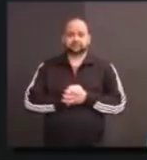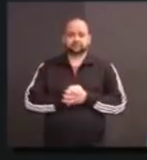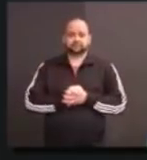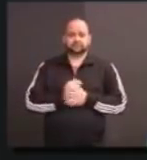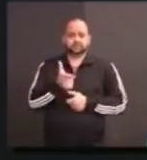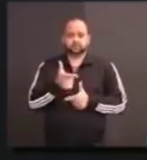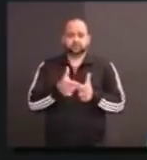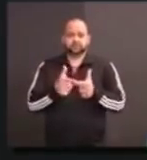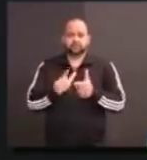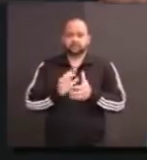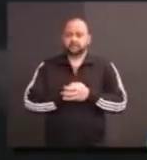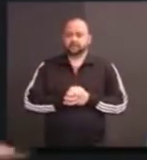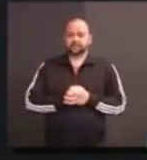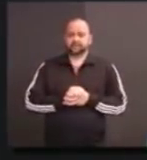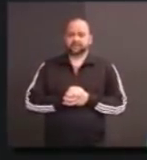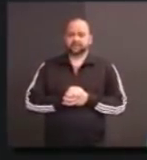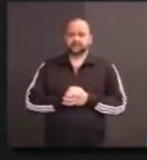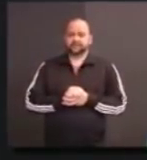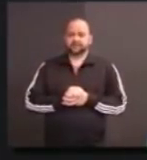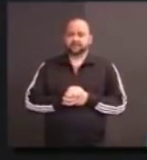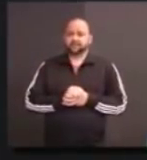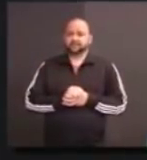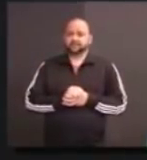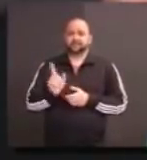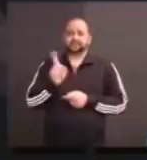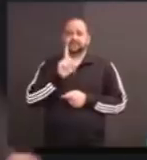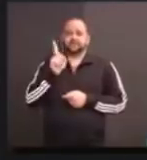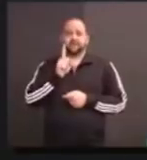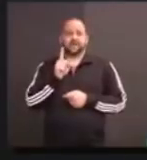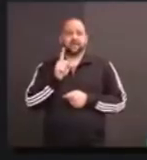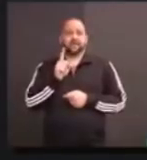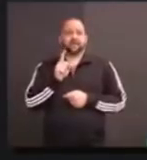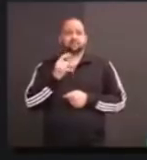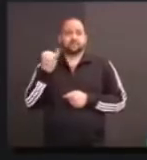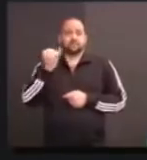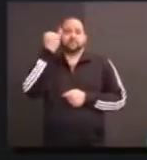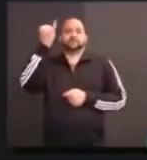Não se mede o prestígio de um encontro pelo número de participantes.